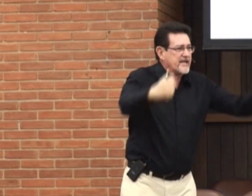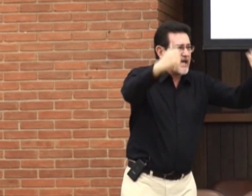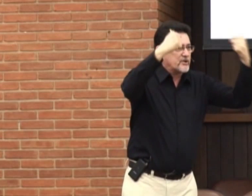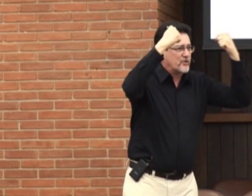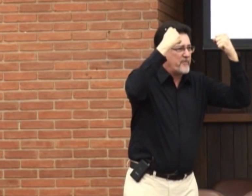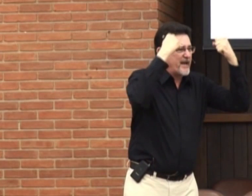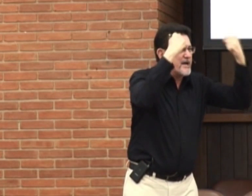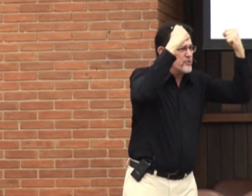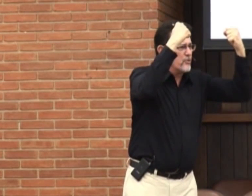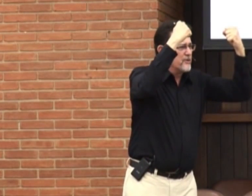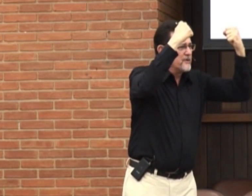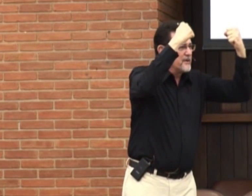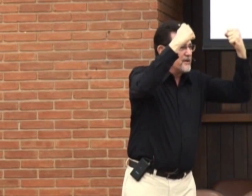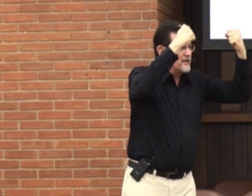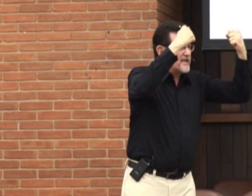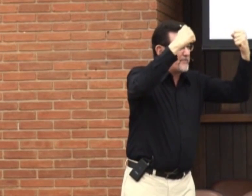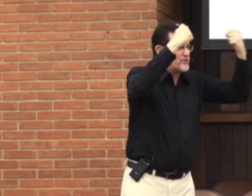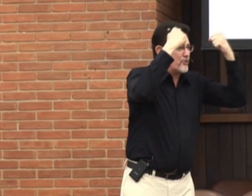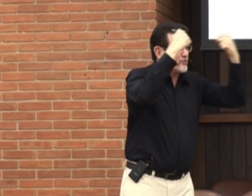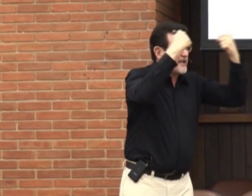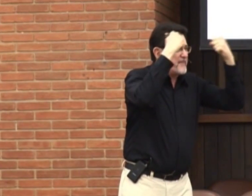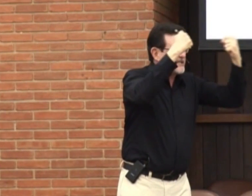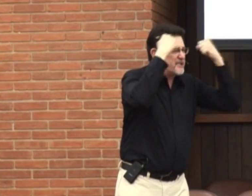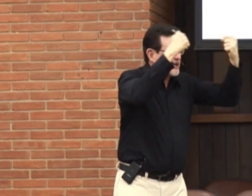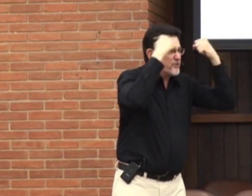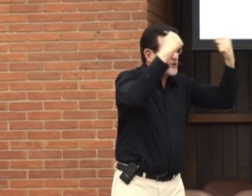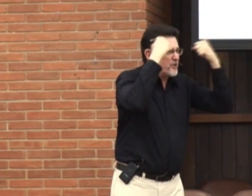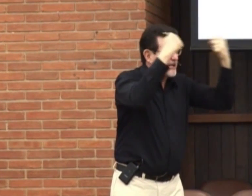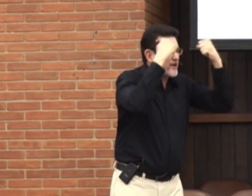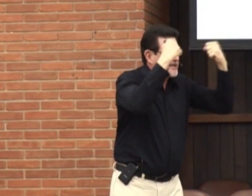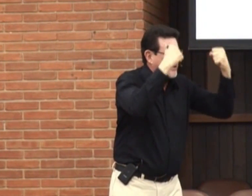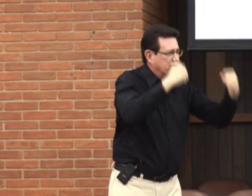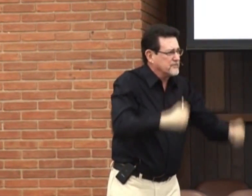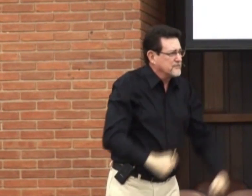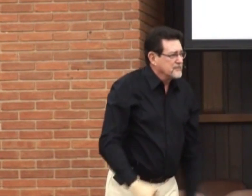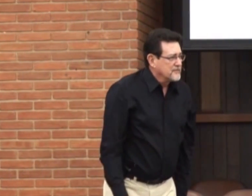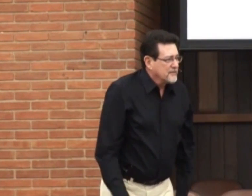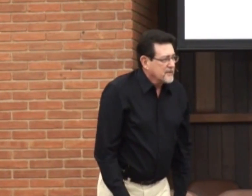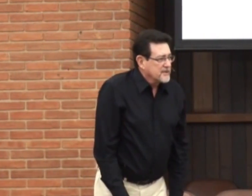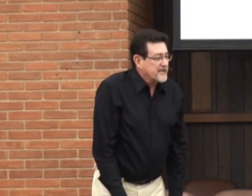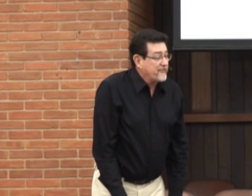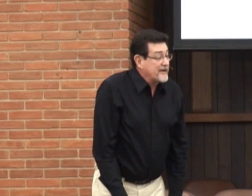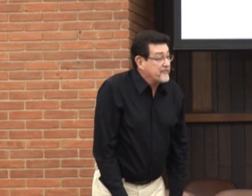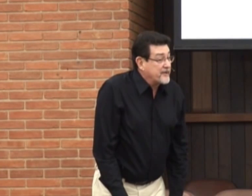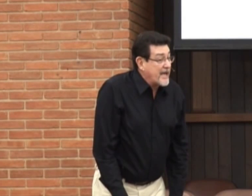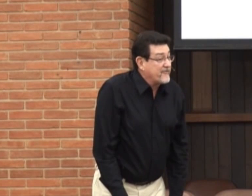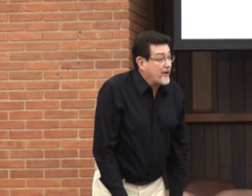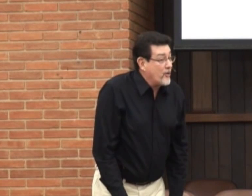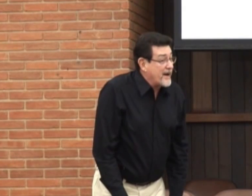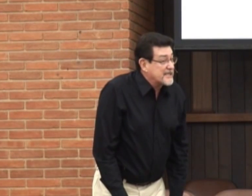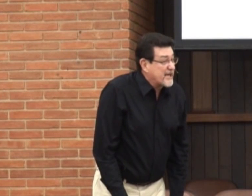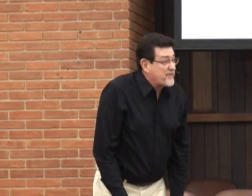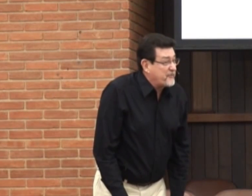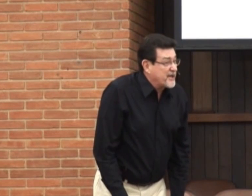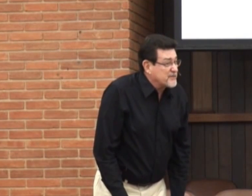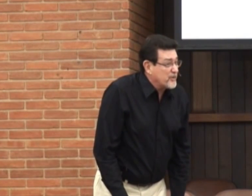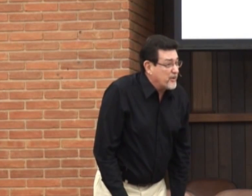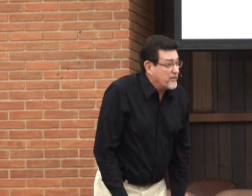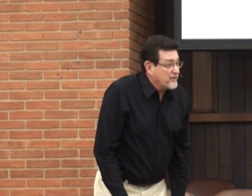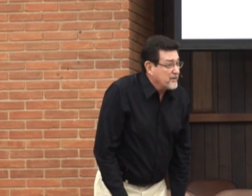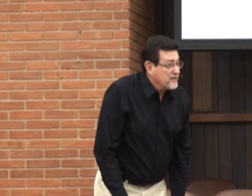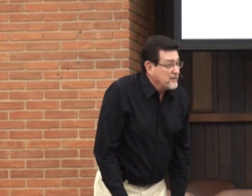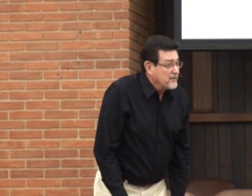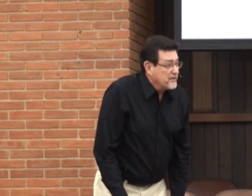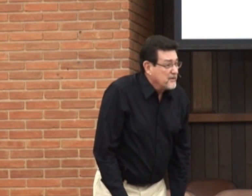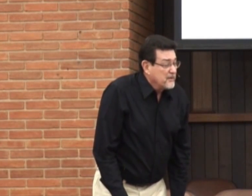E Ele é soberano e absolutamente digno de toda adoração. Quem falou mais daqui para frente, meu